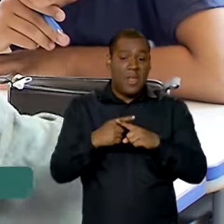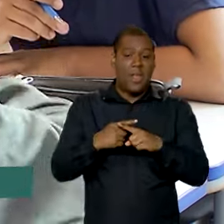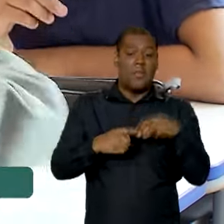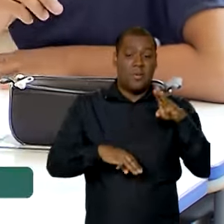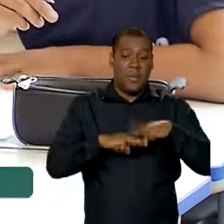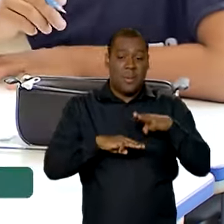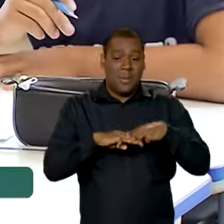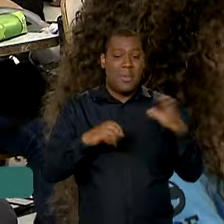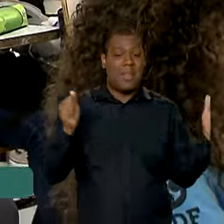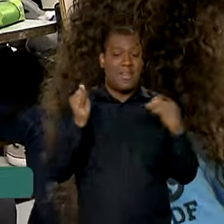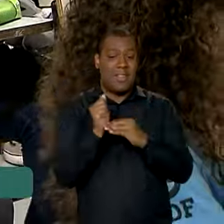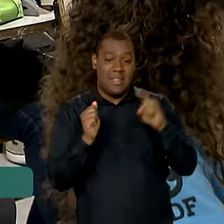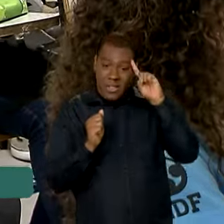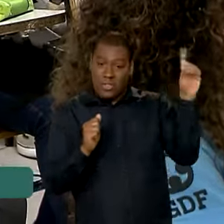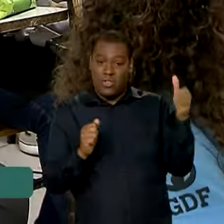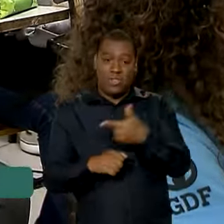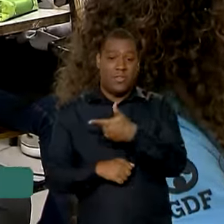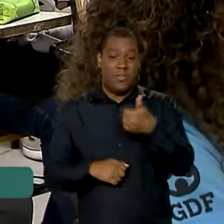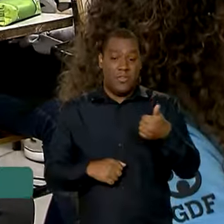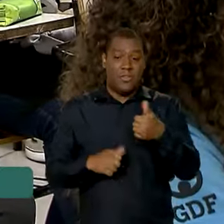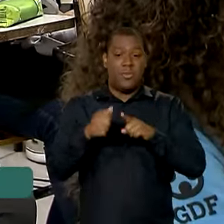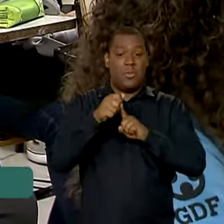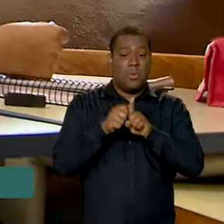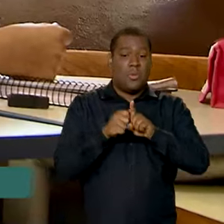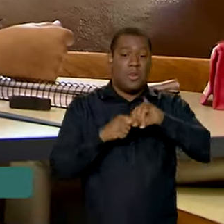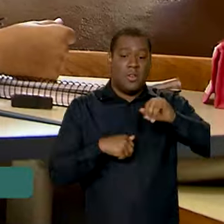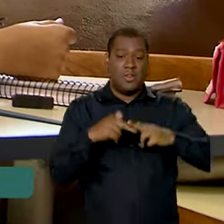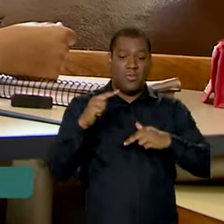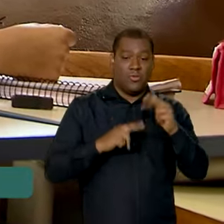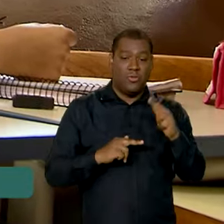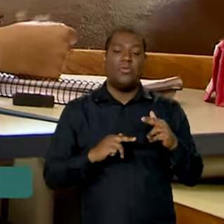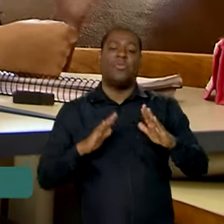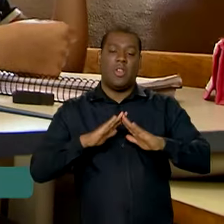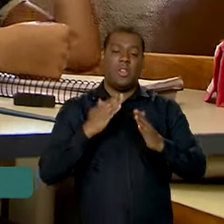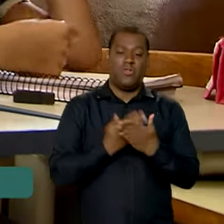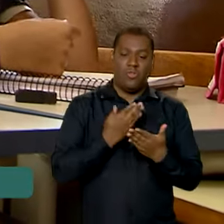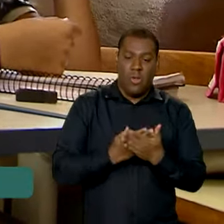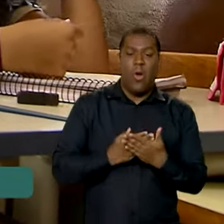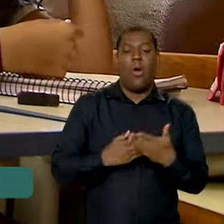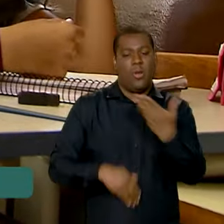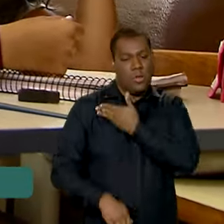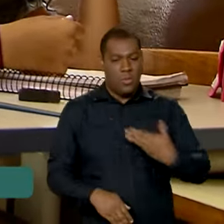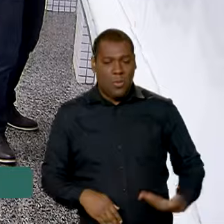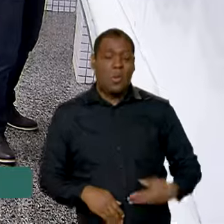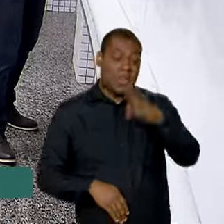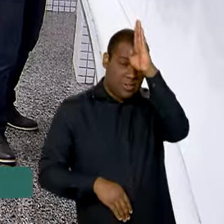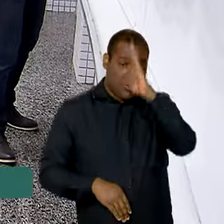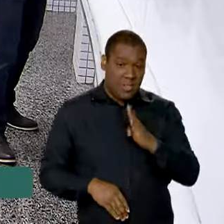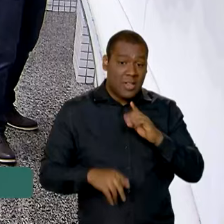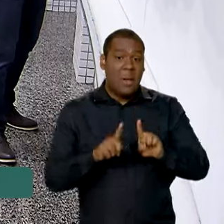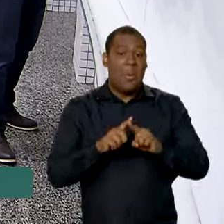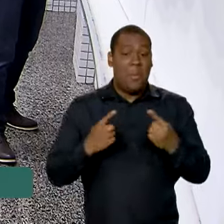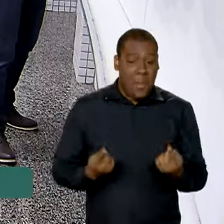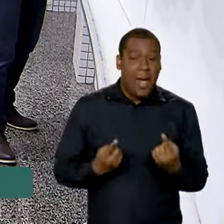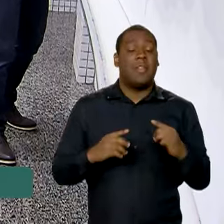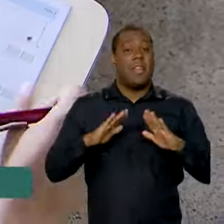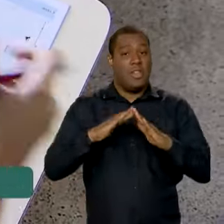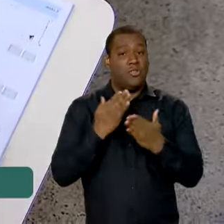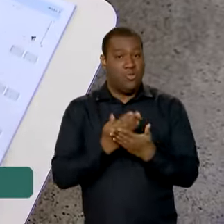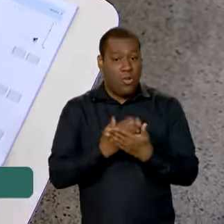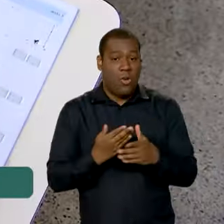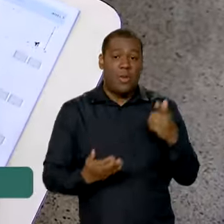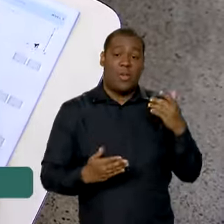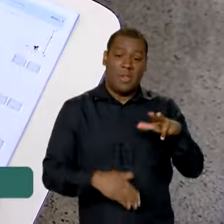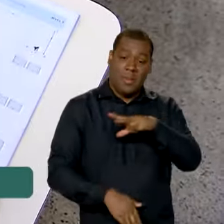21 de junho. Para as escolas públicas é de graça, já para as particulares é cobrada uma taxa e